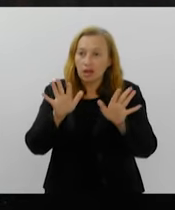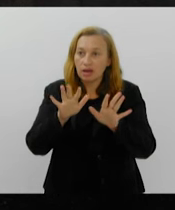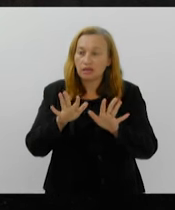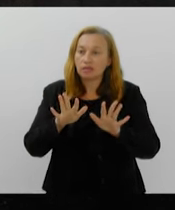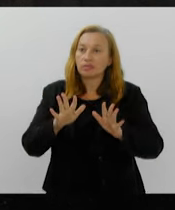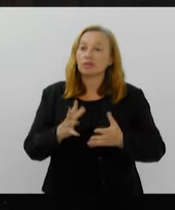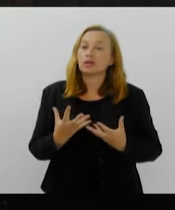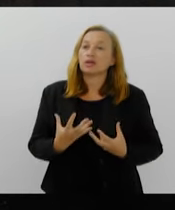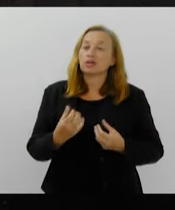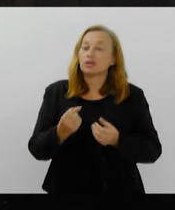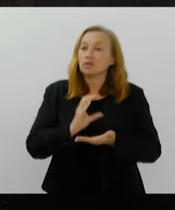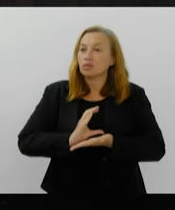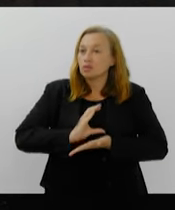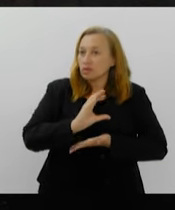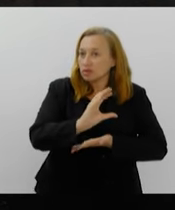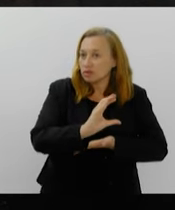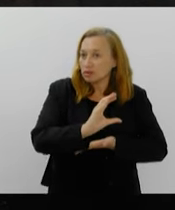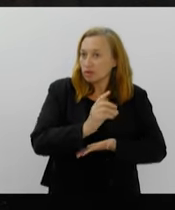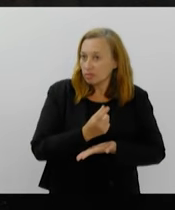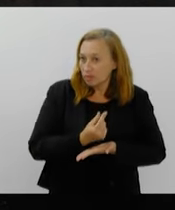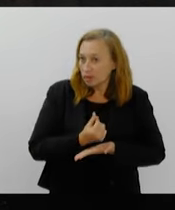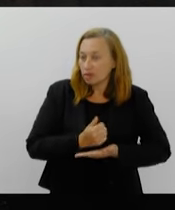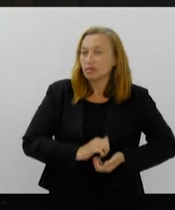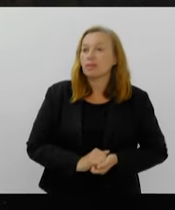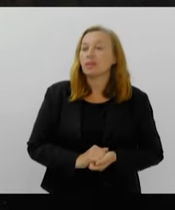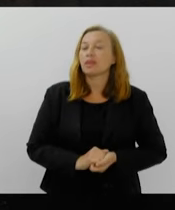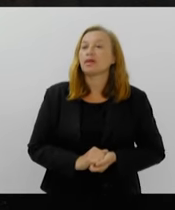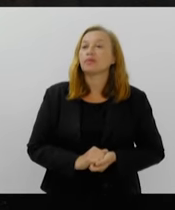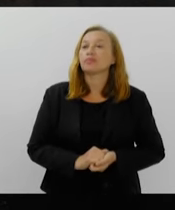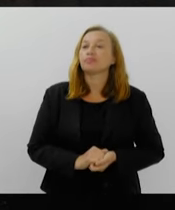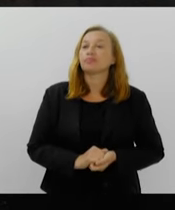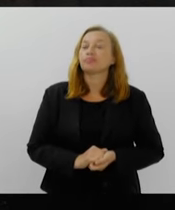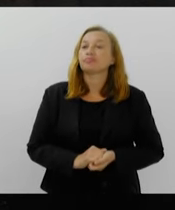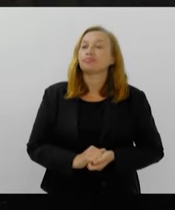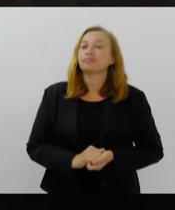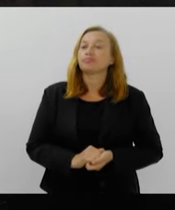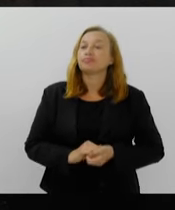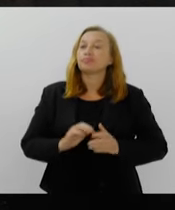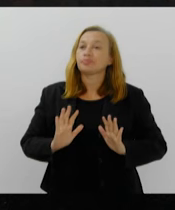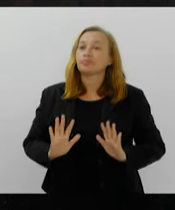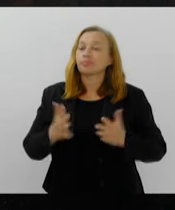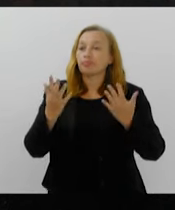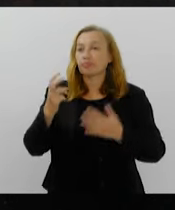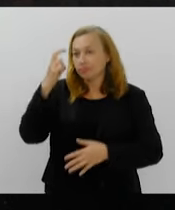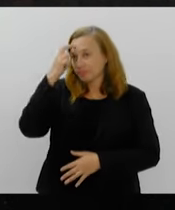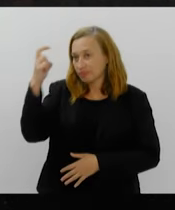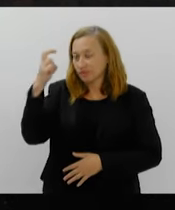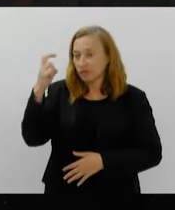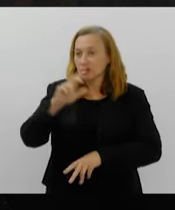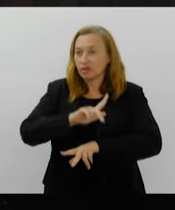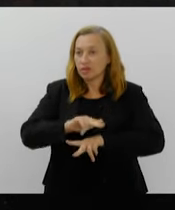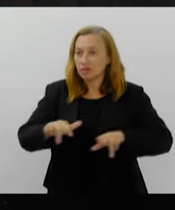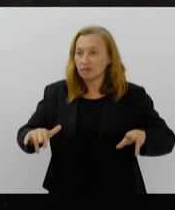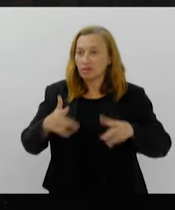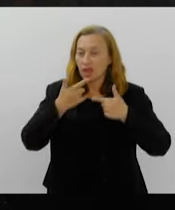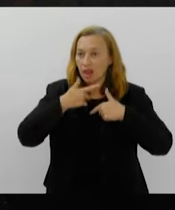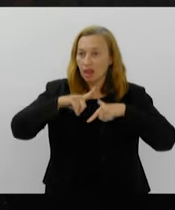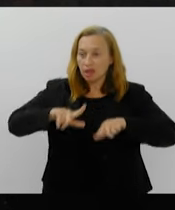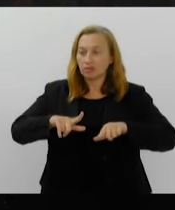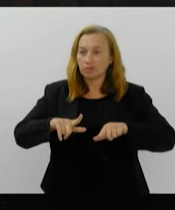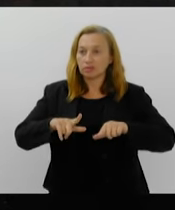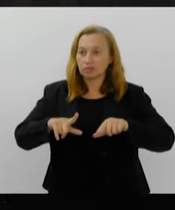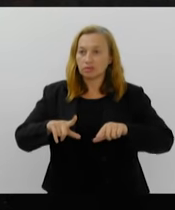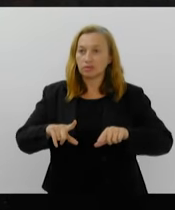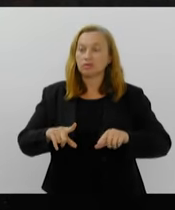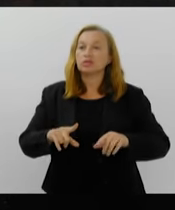adotação orçamentária eh destinada a manifestações culturais de diversas linguagens que promovem